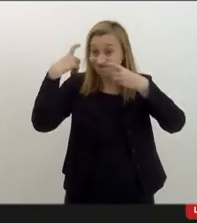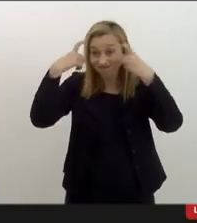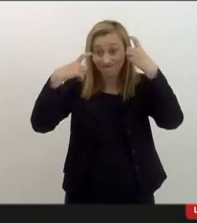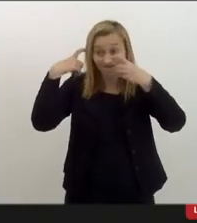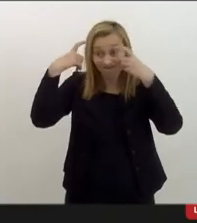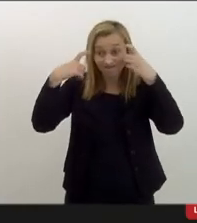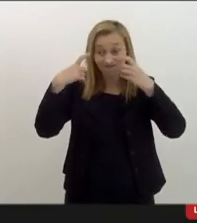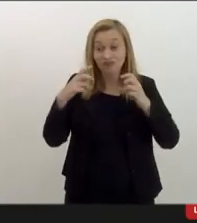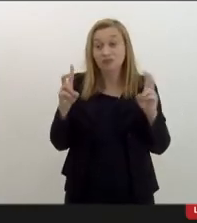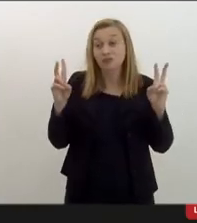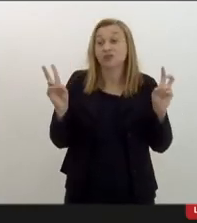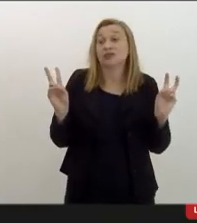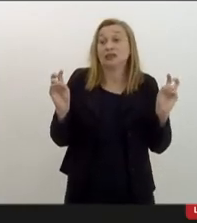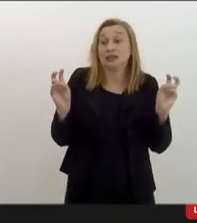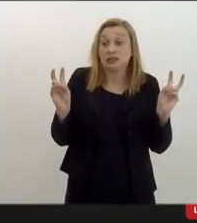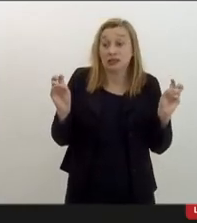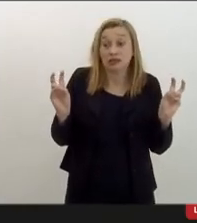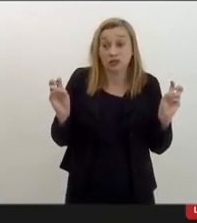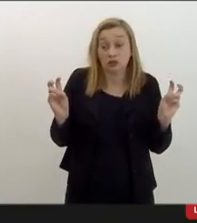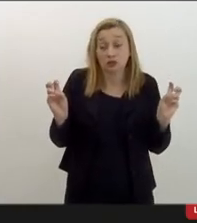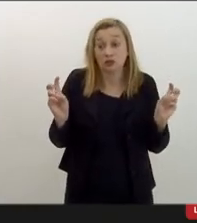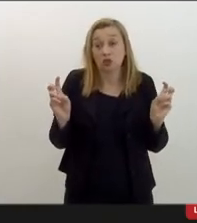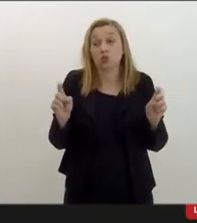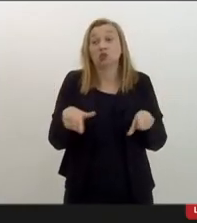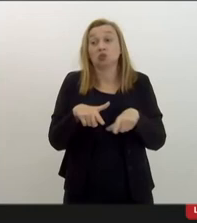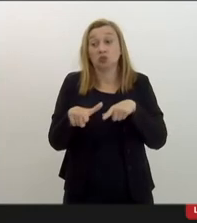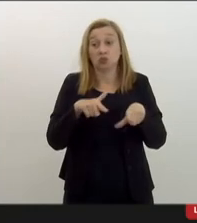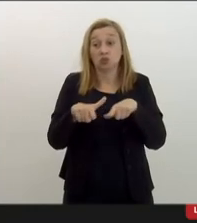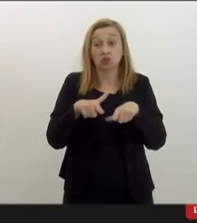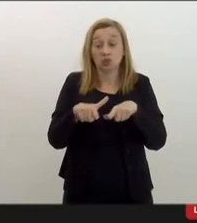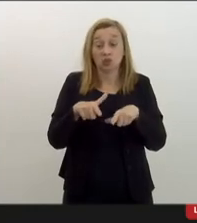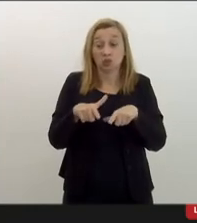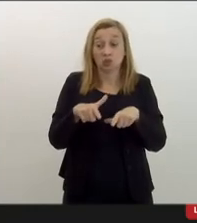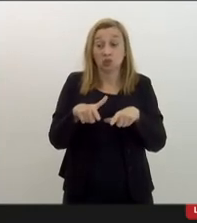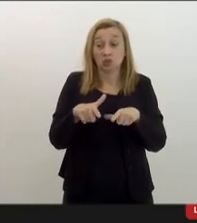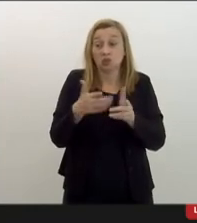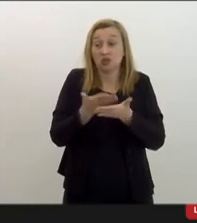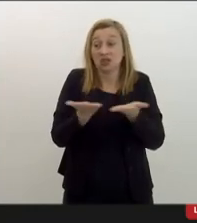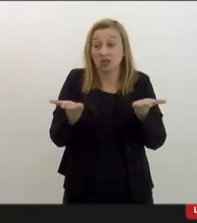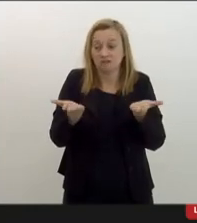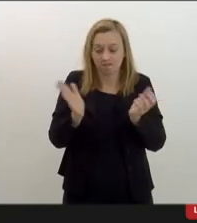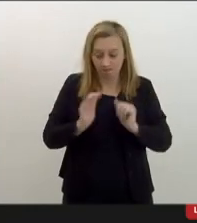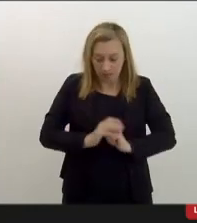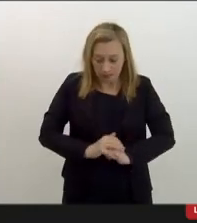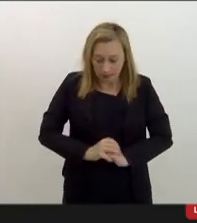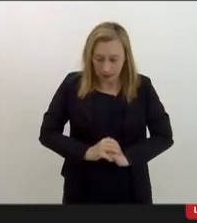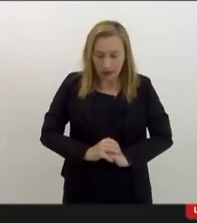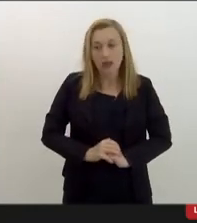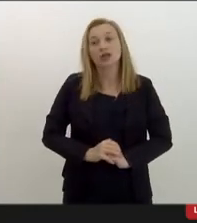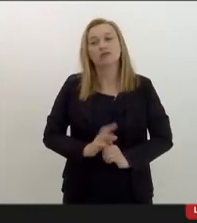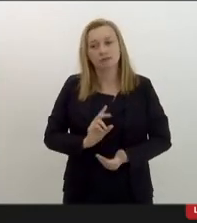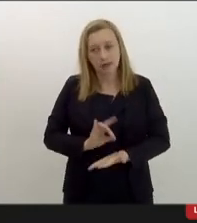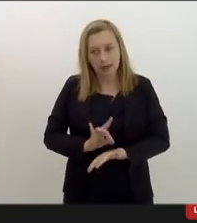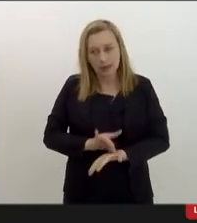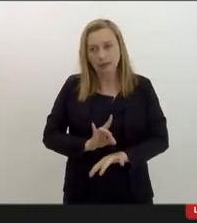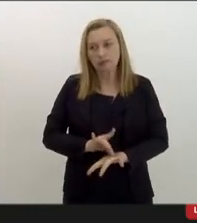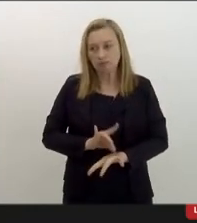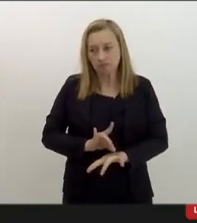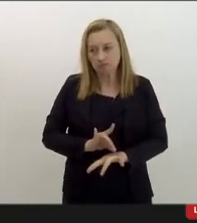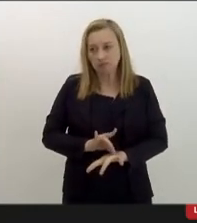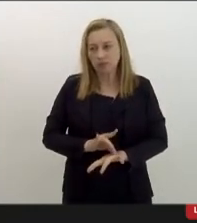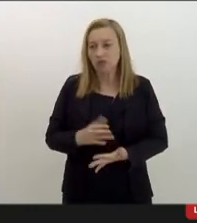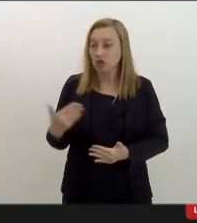com a situação do emprego que garantiu o seu emprego muito mesmo de verdade